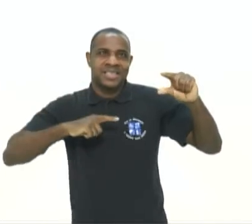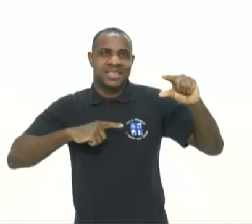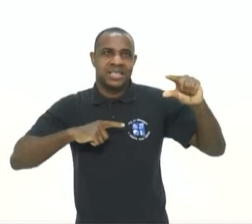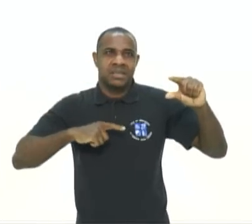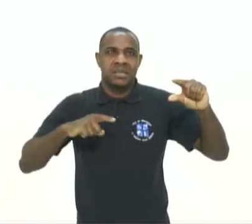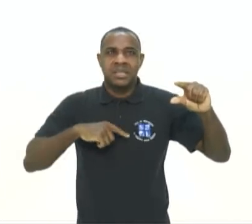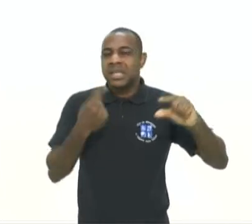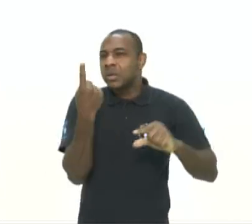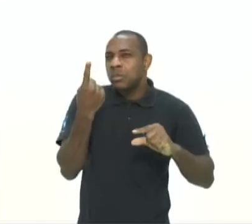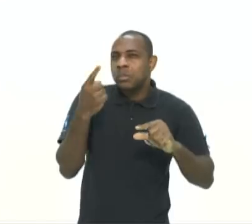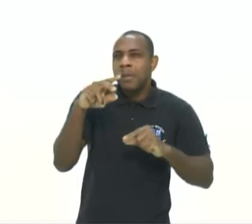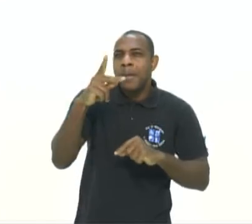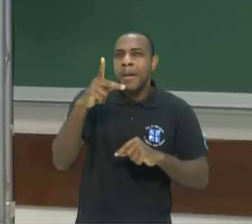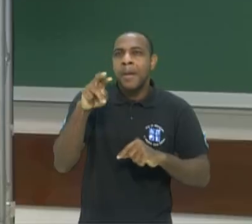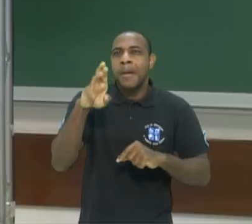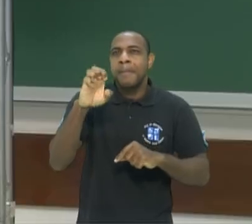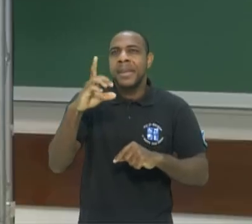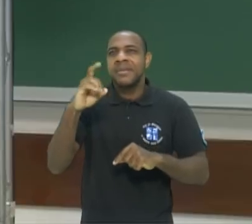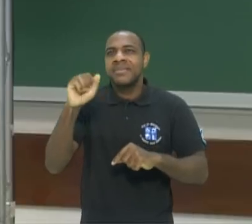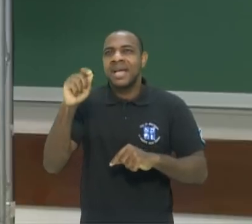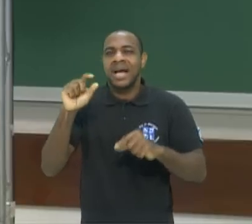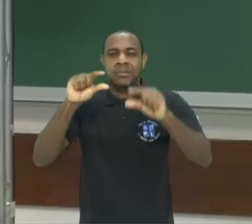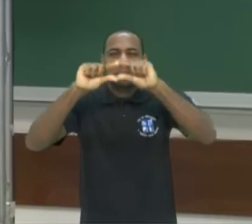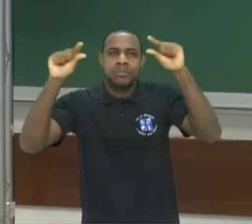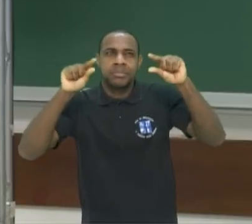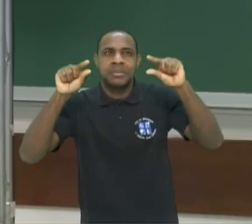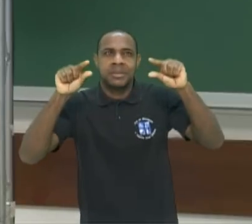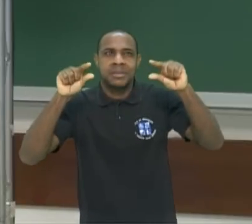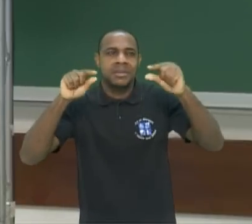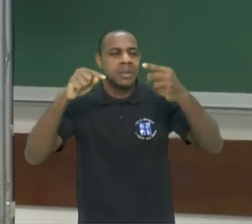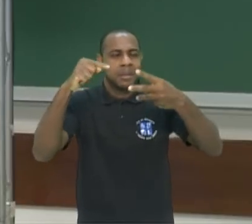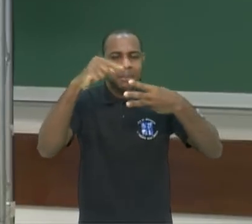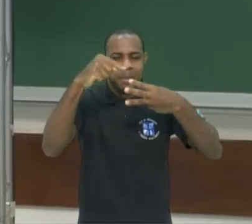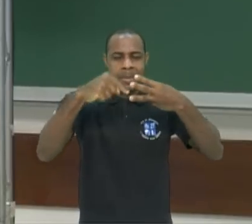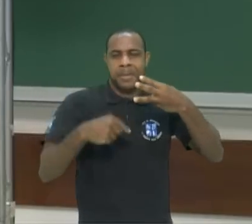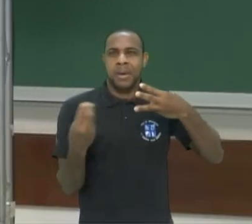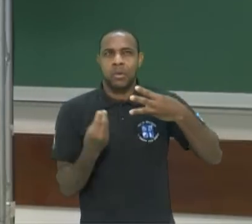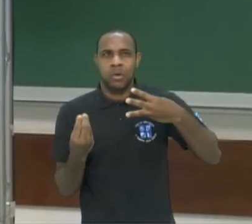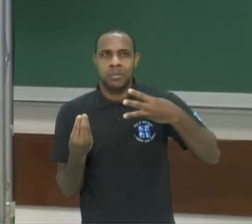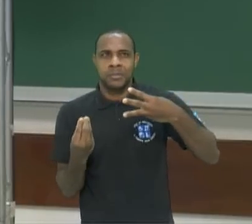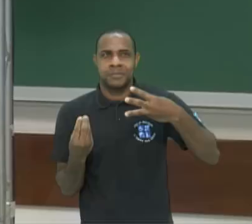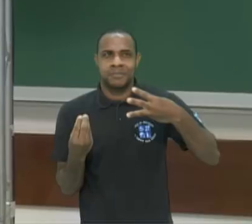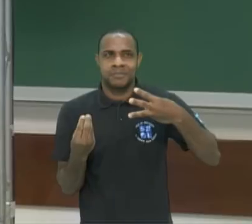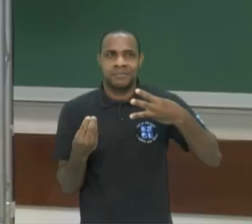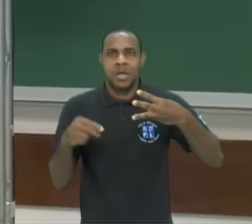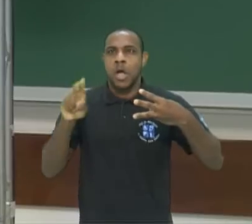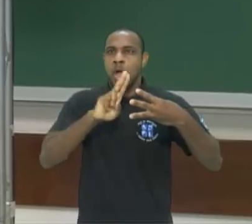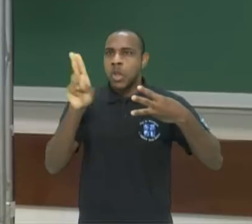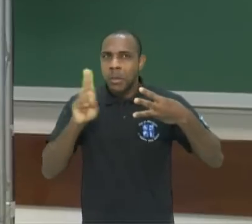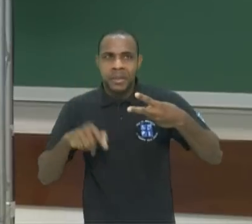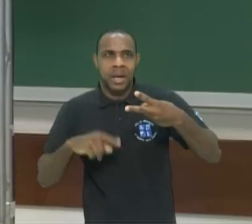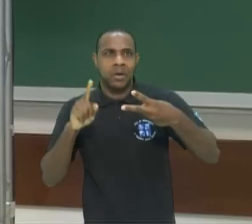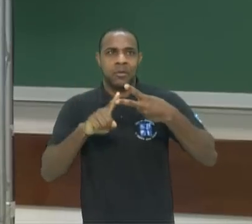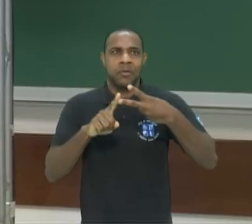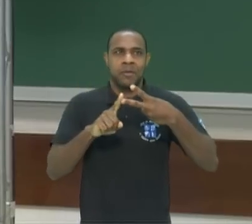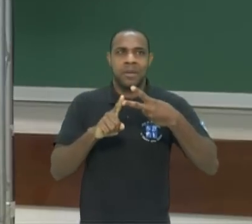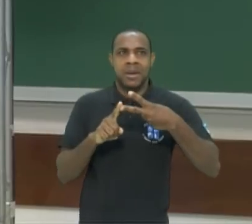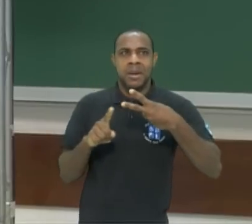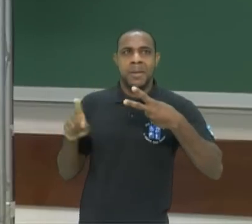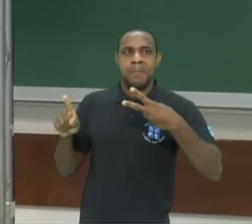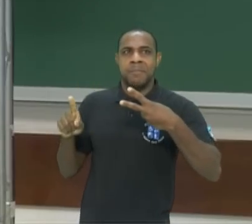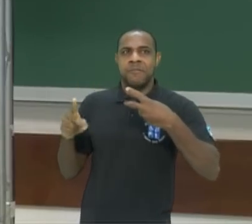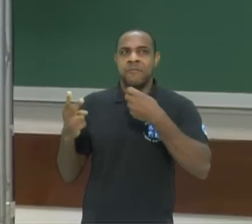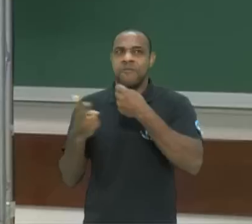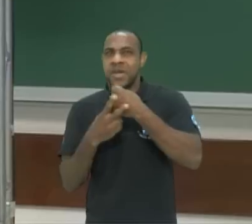predicado nominal, verbal ou verbo nominal. Agora vocês vão puxar pela cabeça ali a aula